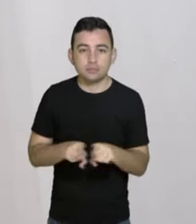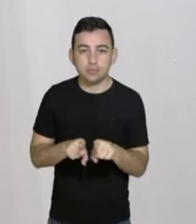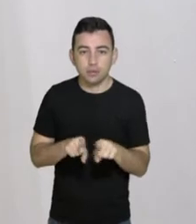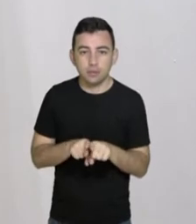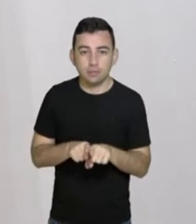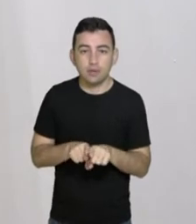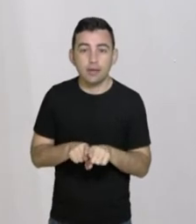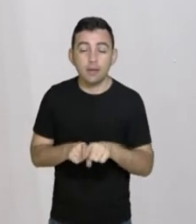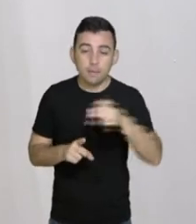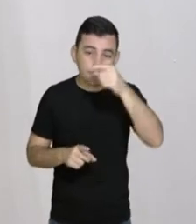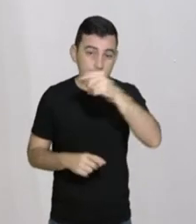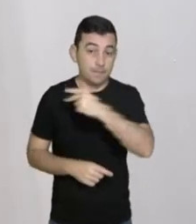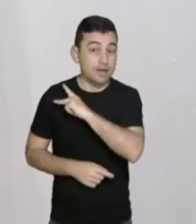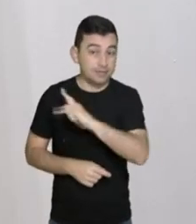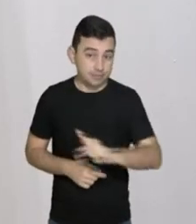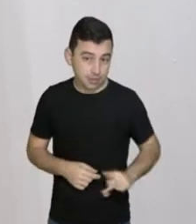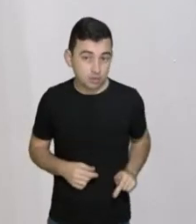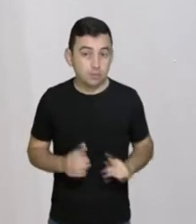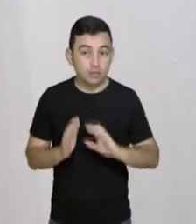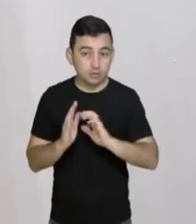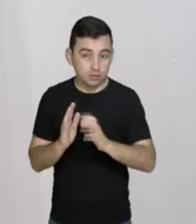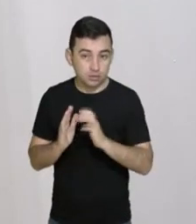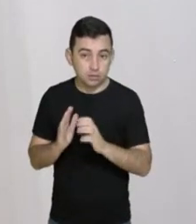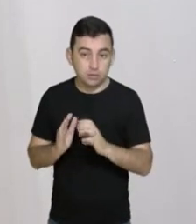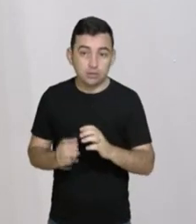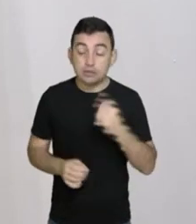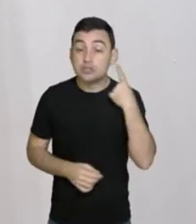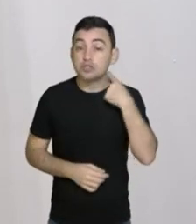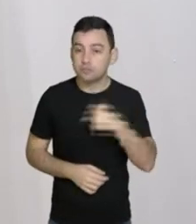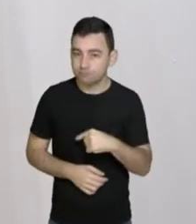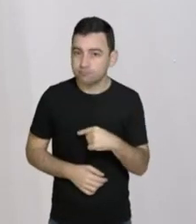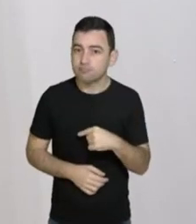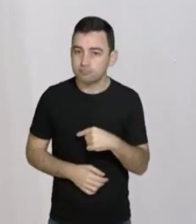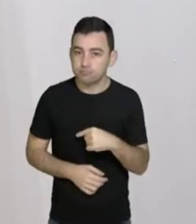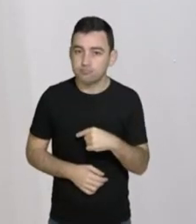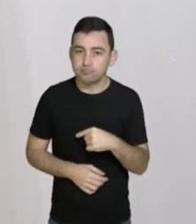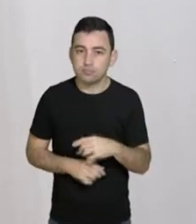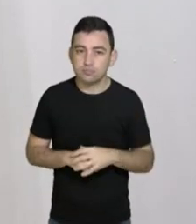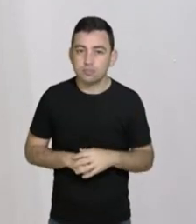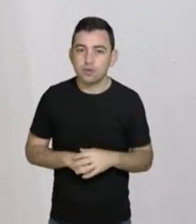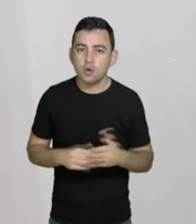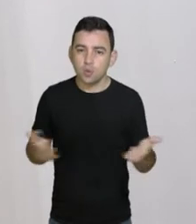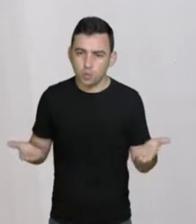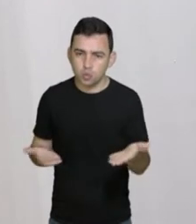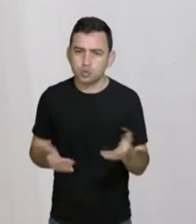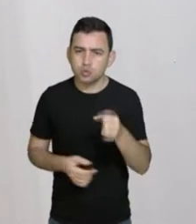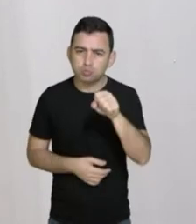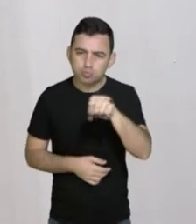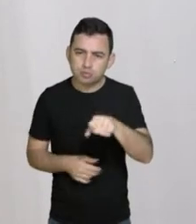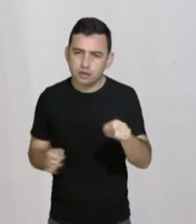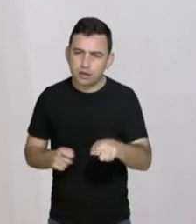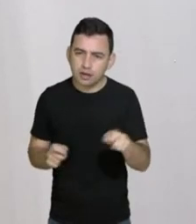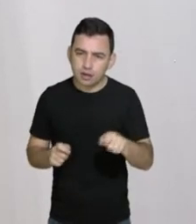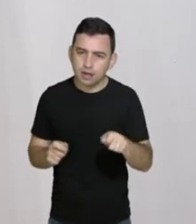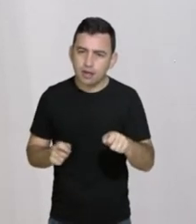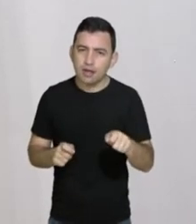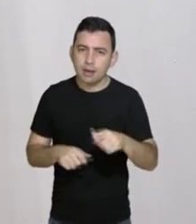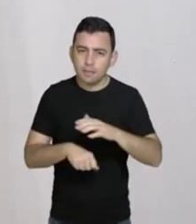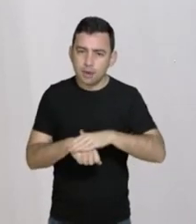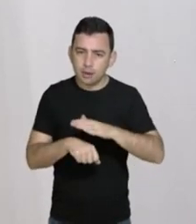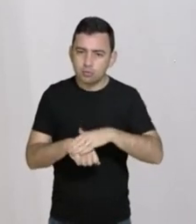ao presidente do partido, Silvio Drevic. Hoje tenho, sim, por essas mãos,